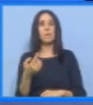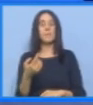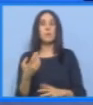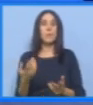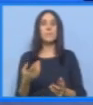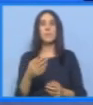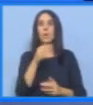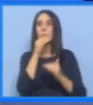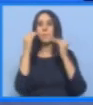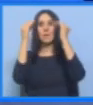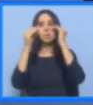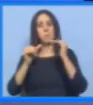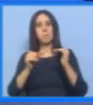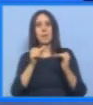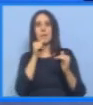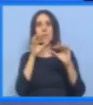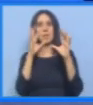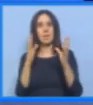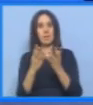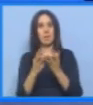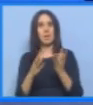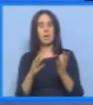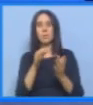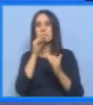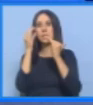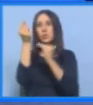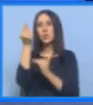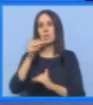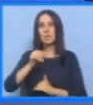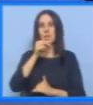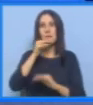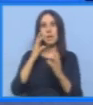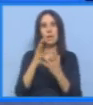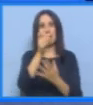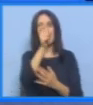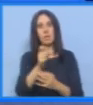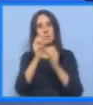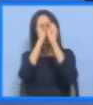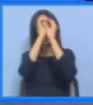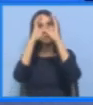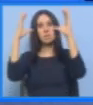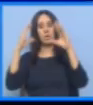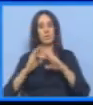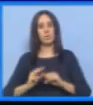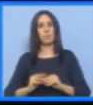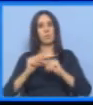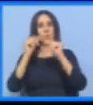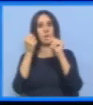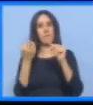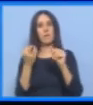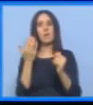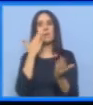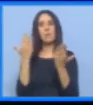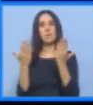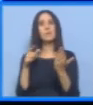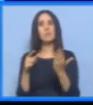o paraíso na terra, o pedaço do céu na terra. Quer dizer, era a visão dele espiritual que era precisamente contraposta a